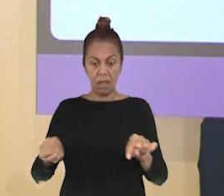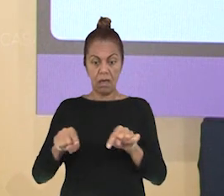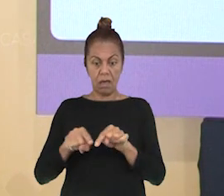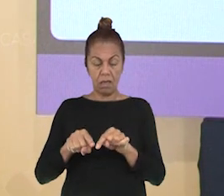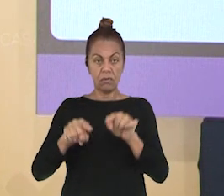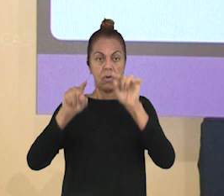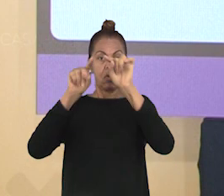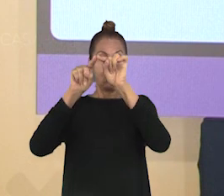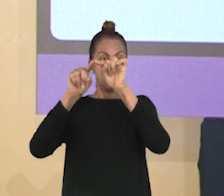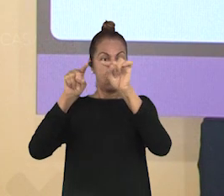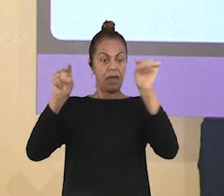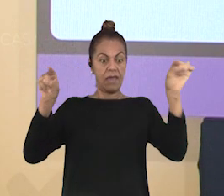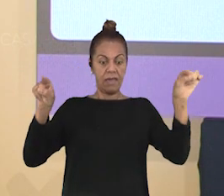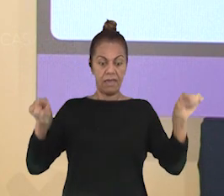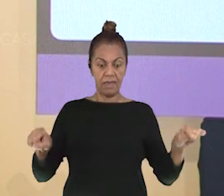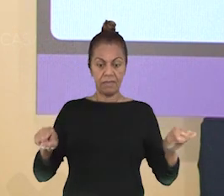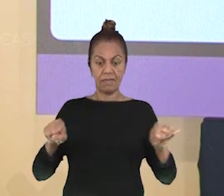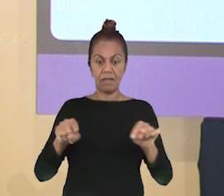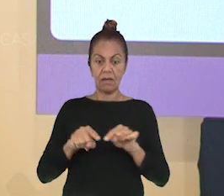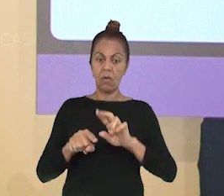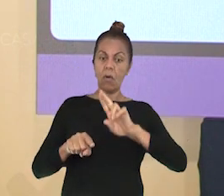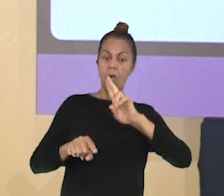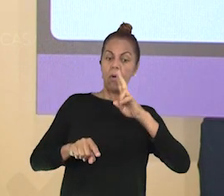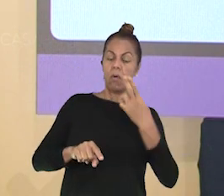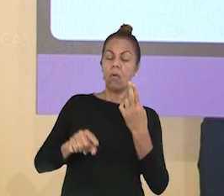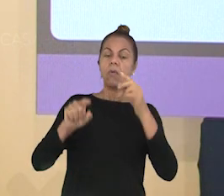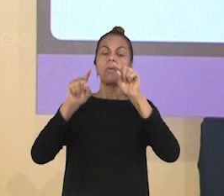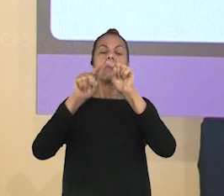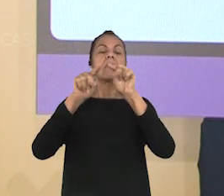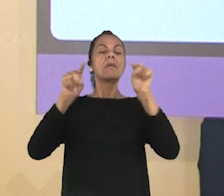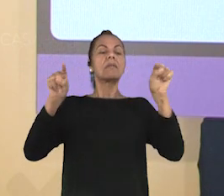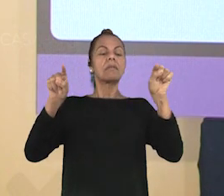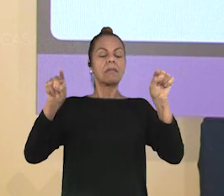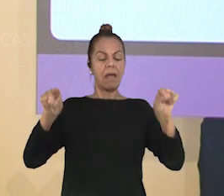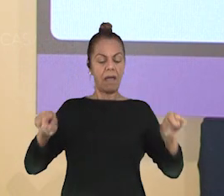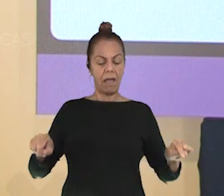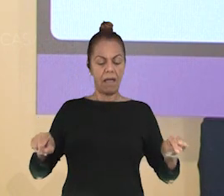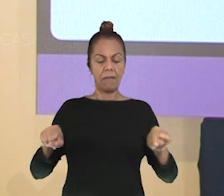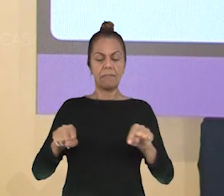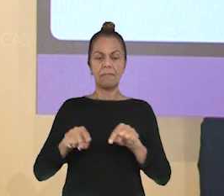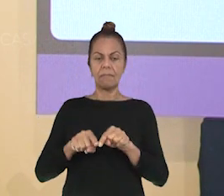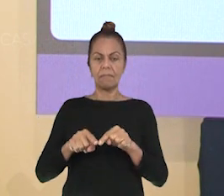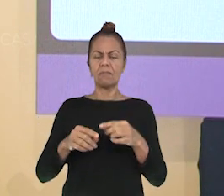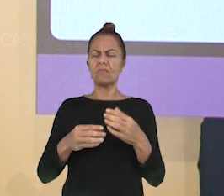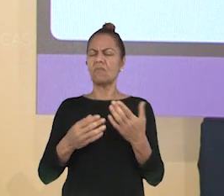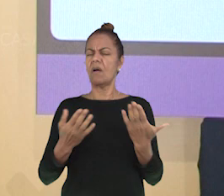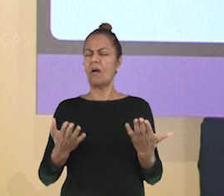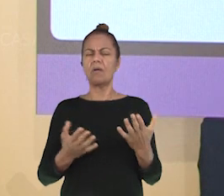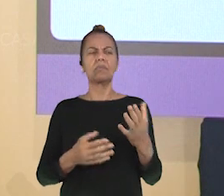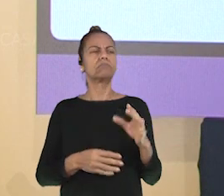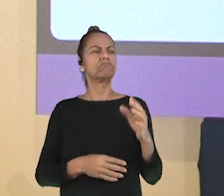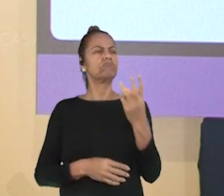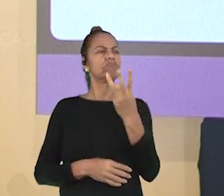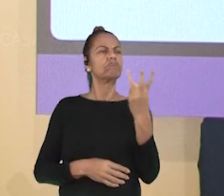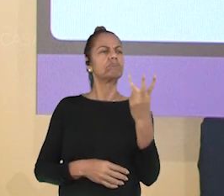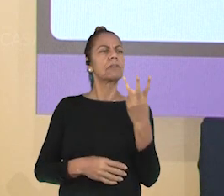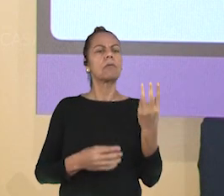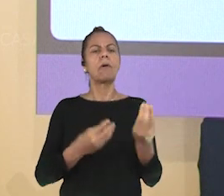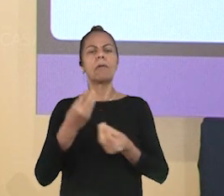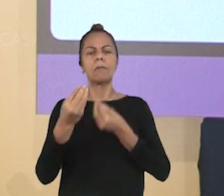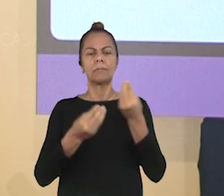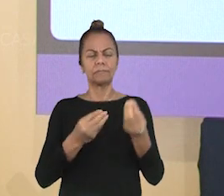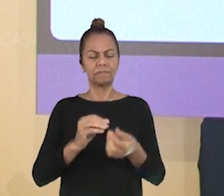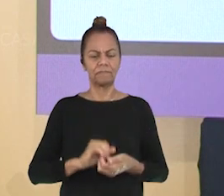ver se você aprendeu. Identifique qual dos polígonos a seguir é um quadrado, um